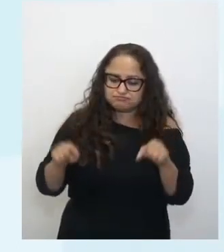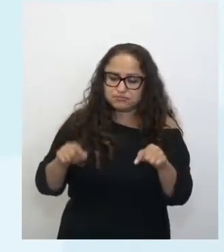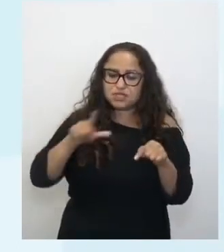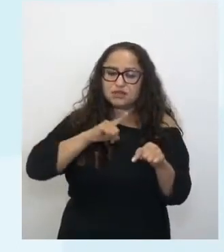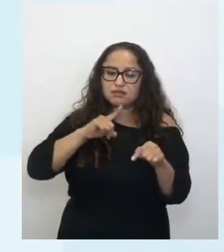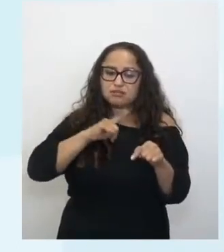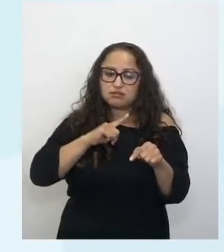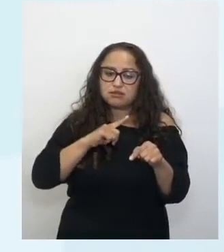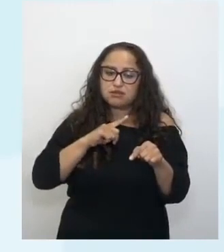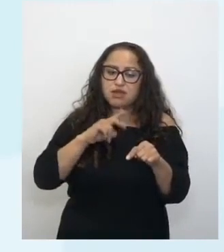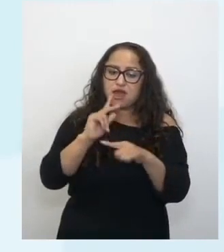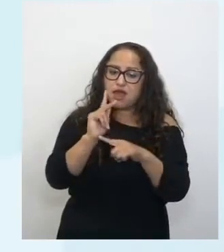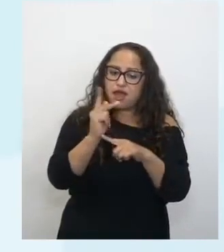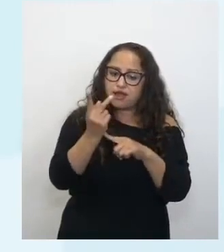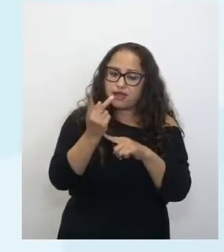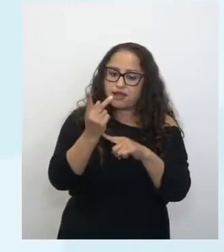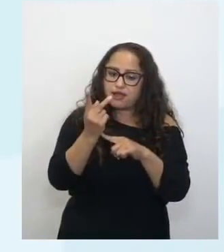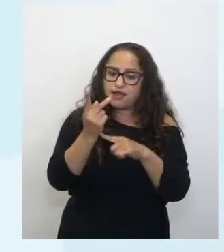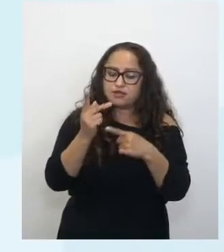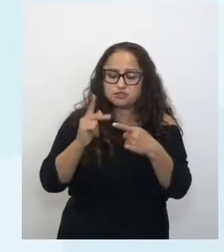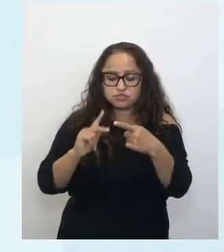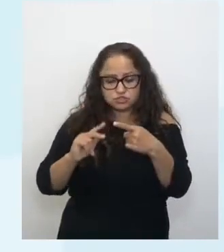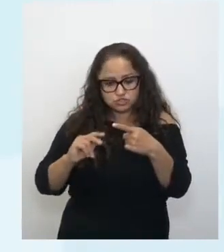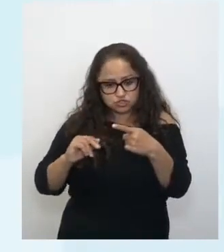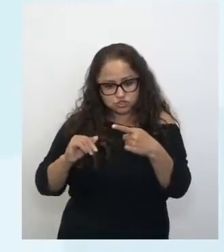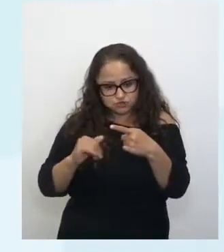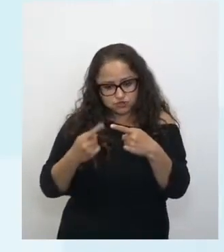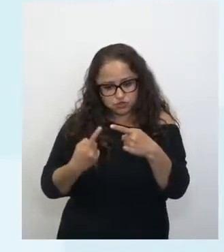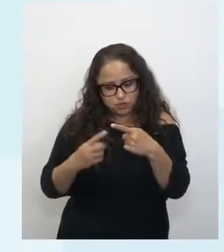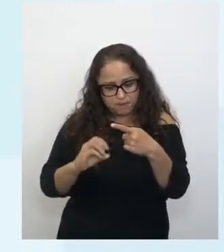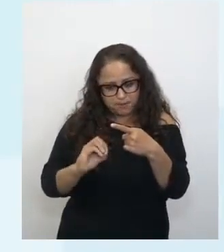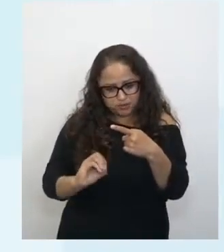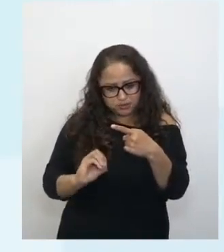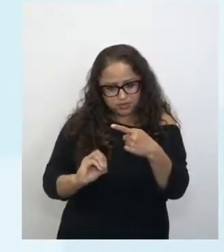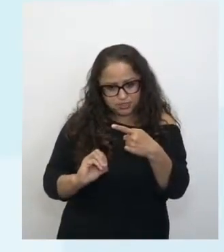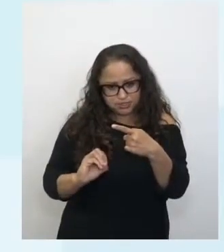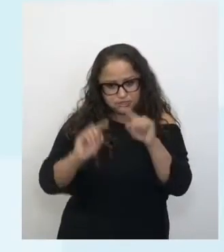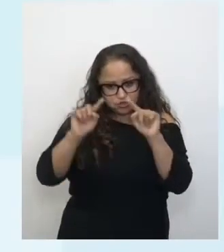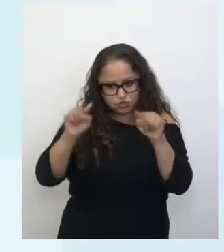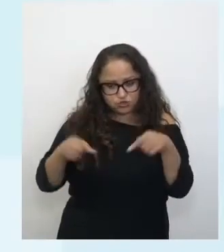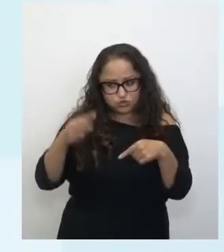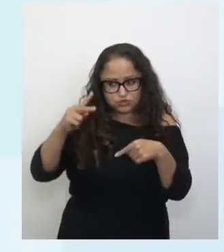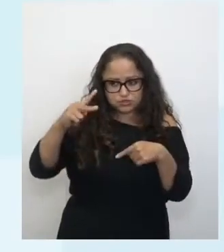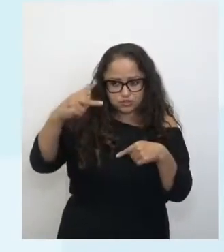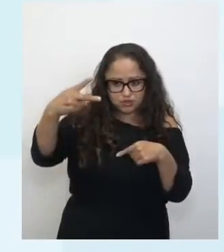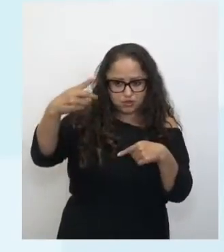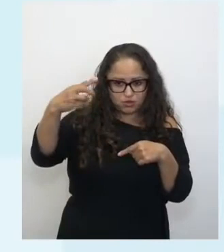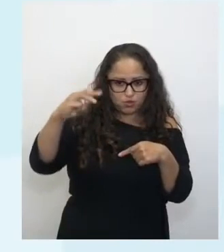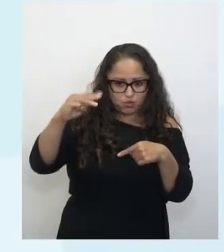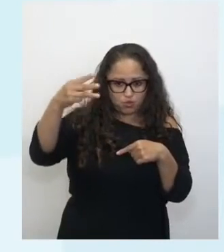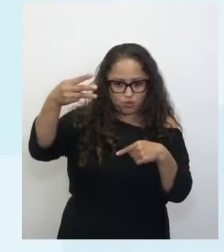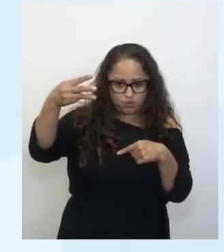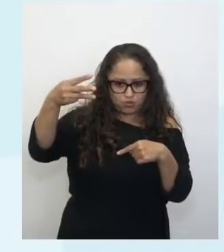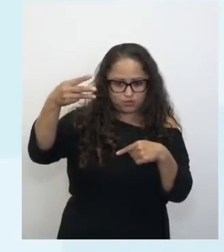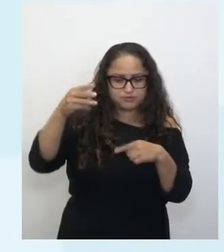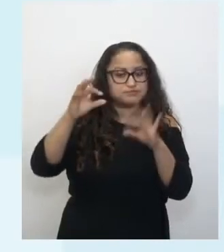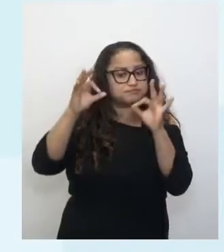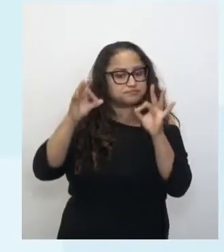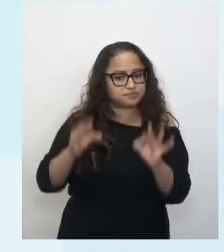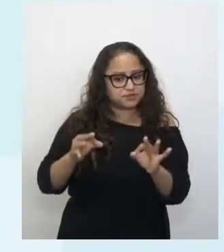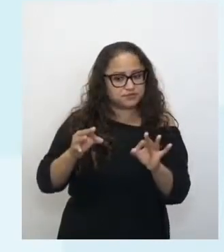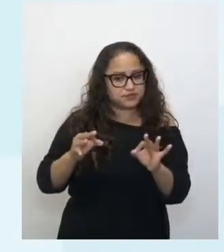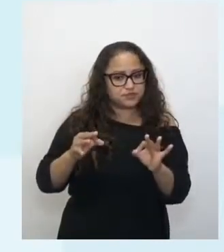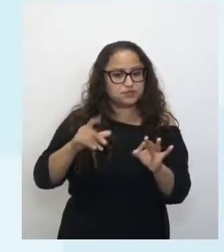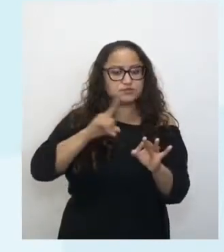membro eu fico com H / 10 e tudo isso Ao Cubo perfeito